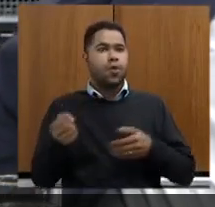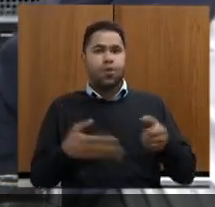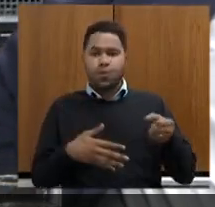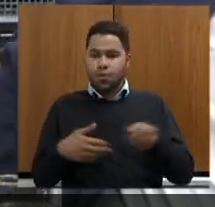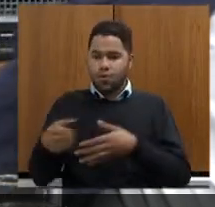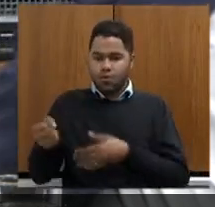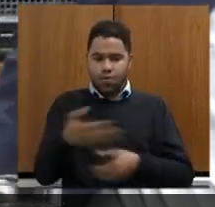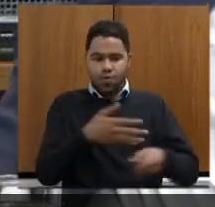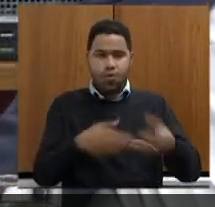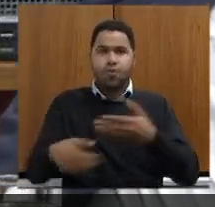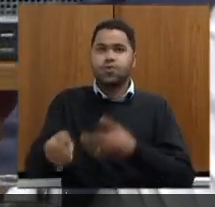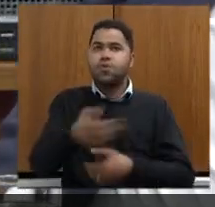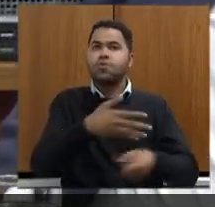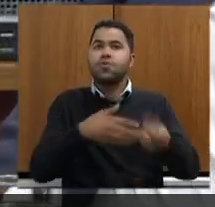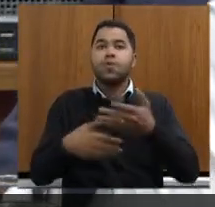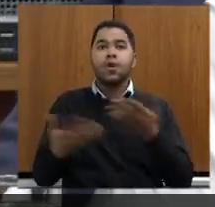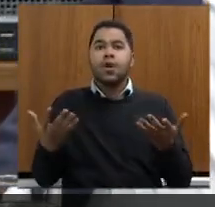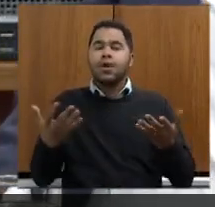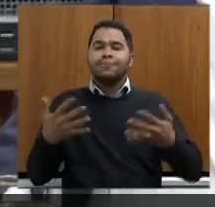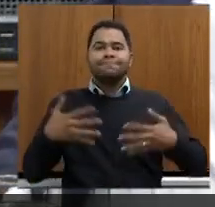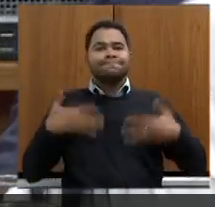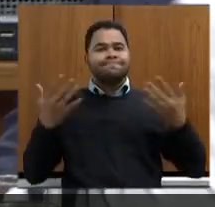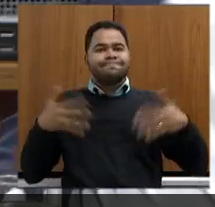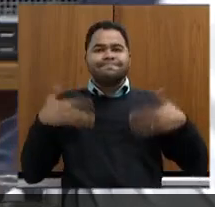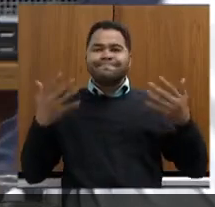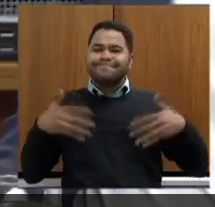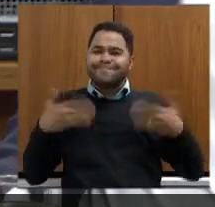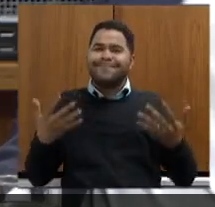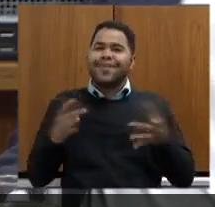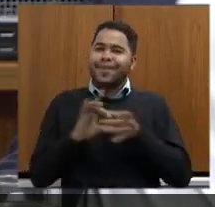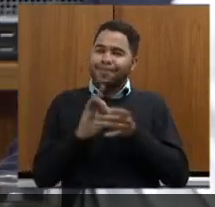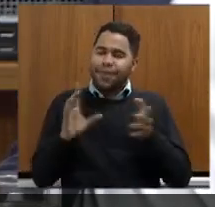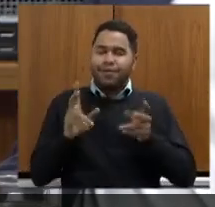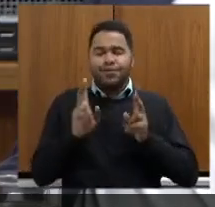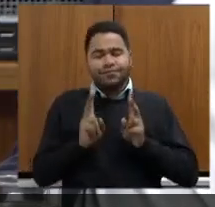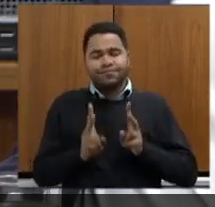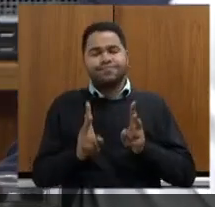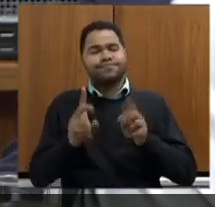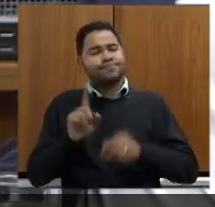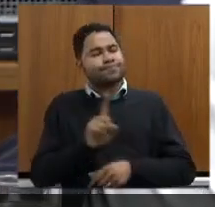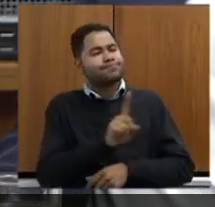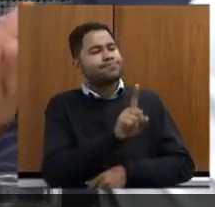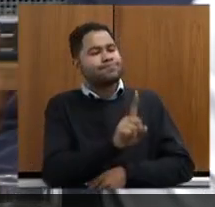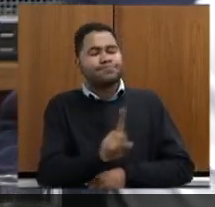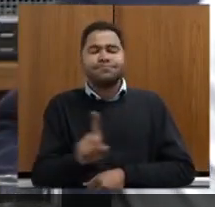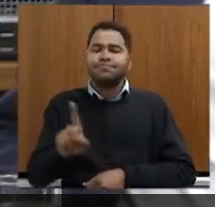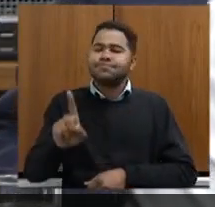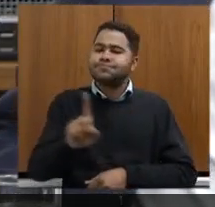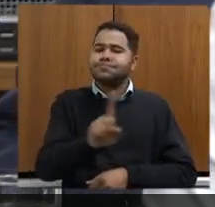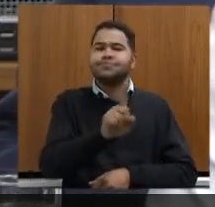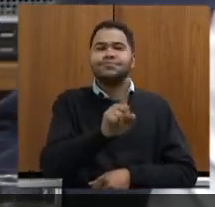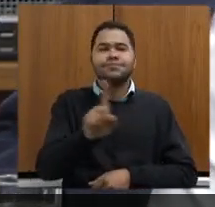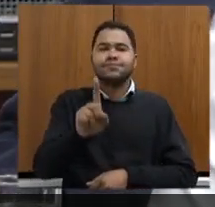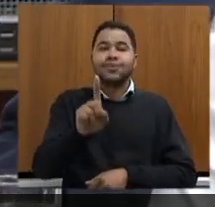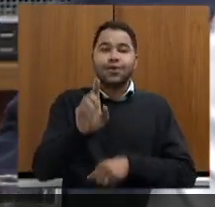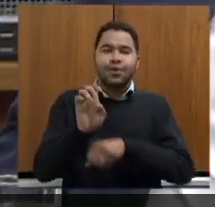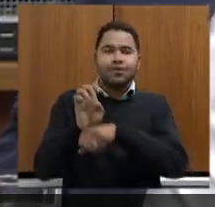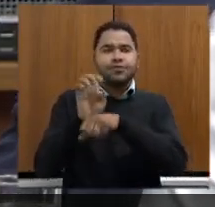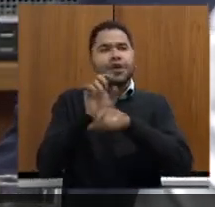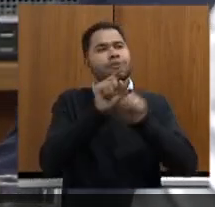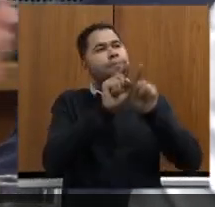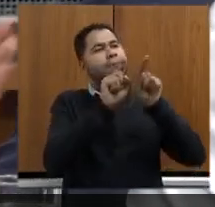né todo dia o investimento novo isso nos alegra e faz permitir andar pelo Sertão andar pelos quatro cantos do Estado